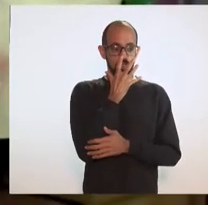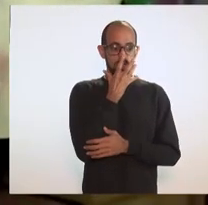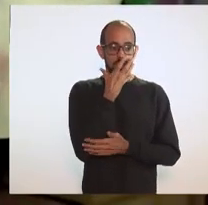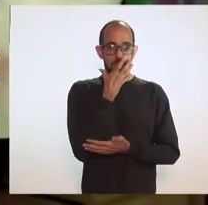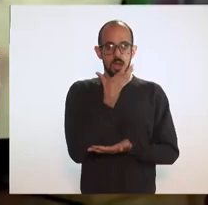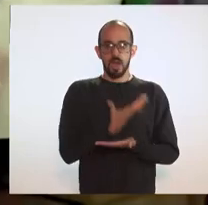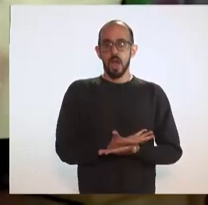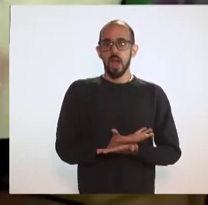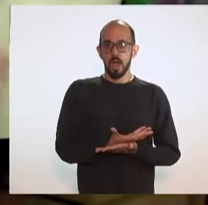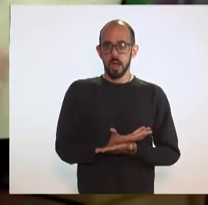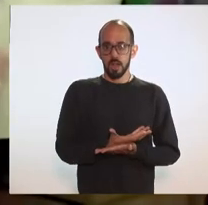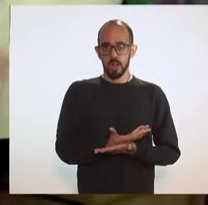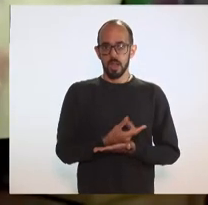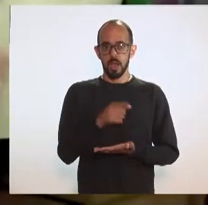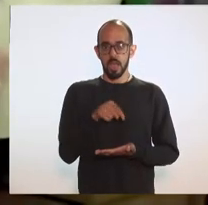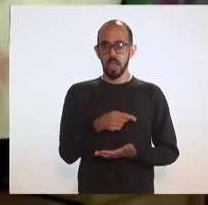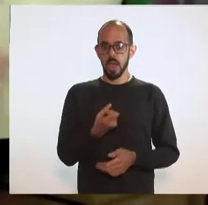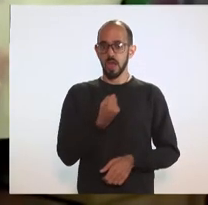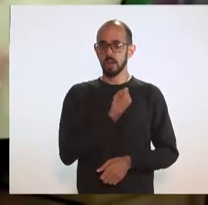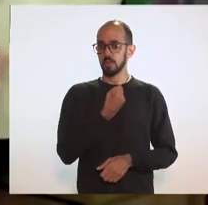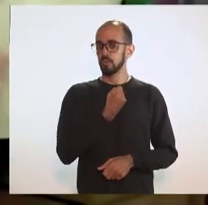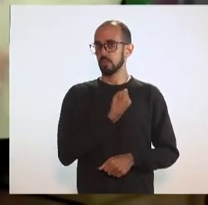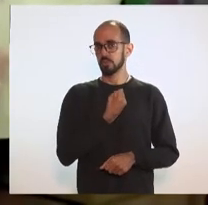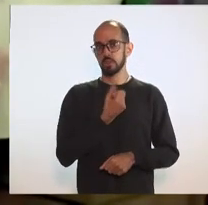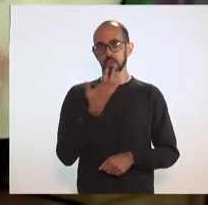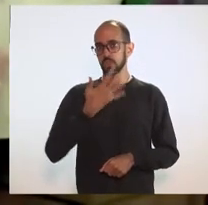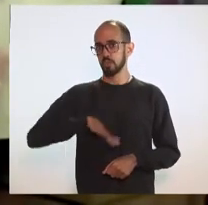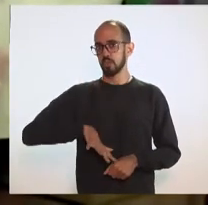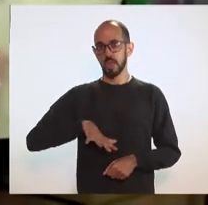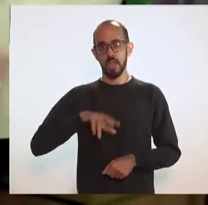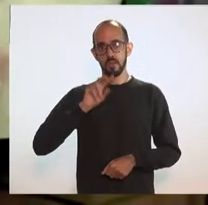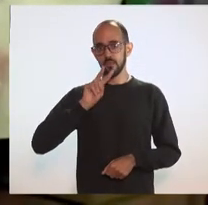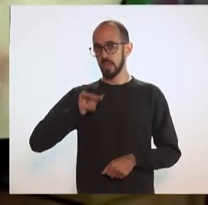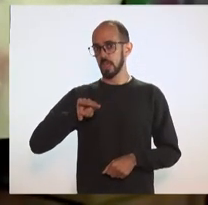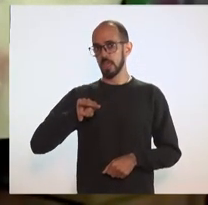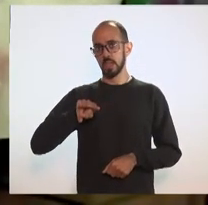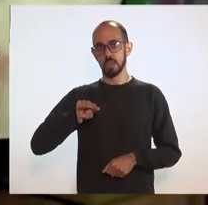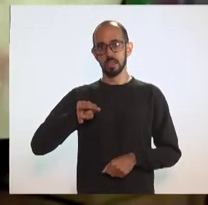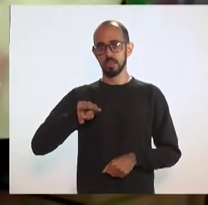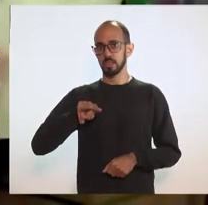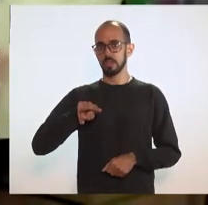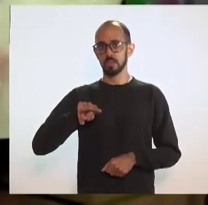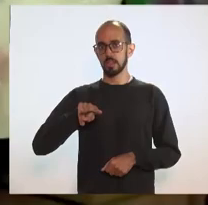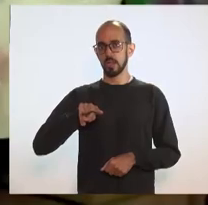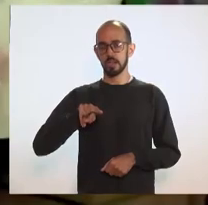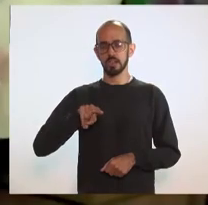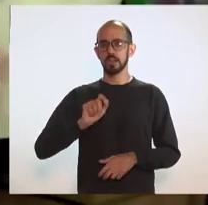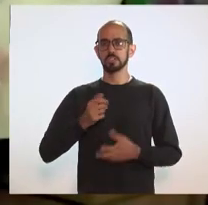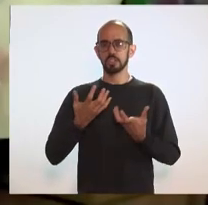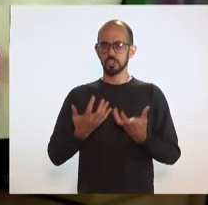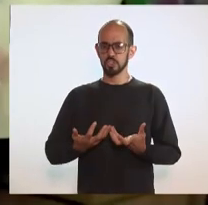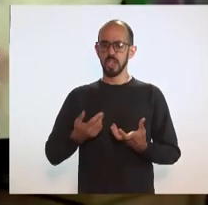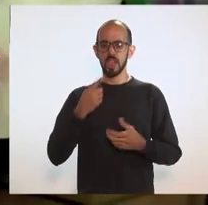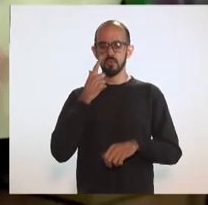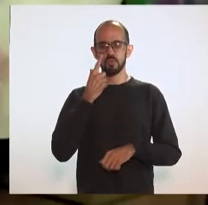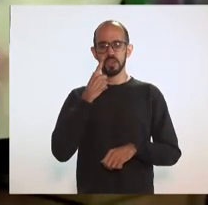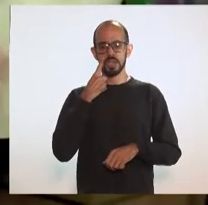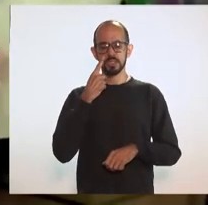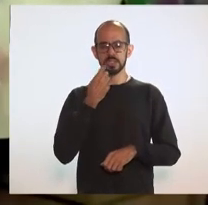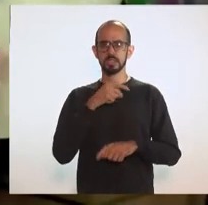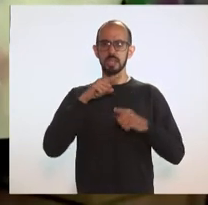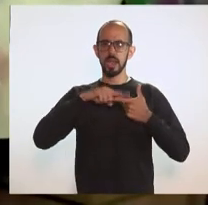só o altíssimo são dados e números que a gente não quer ver nos painéis nós não queremos ver nós queremos ver esse gráfico